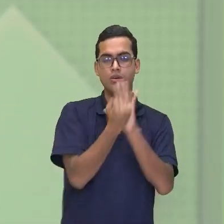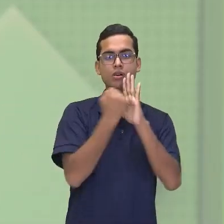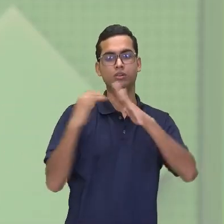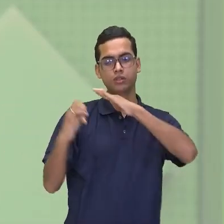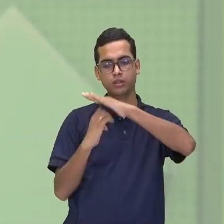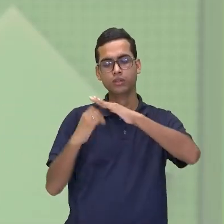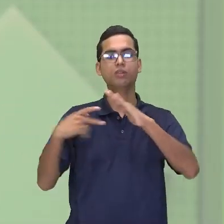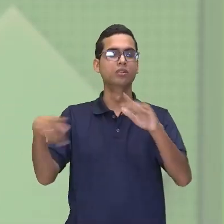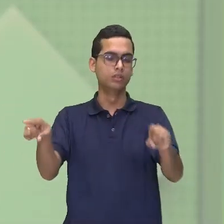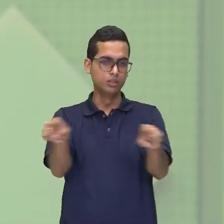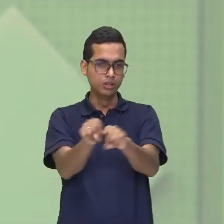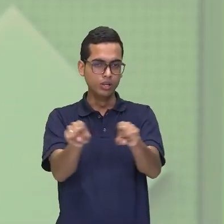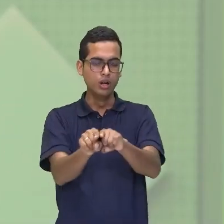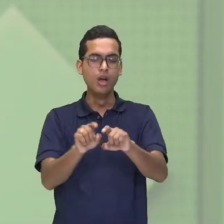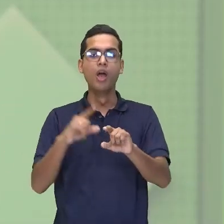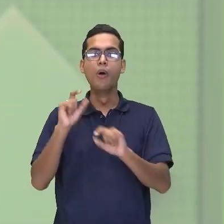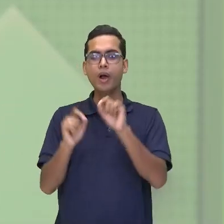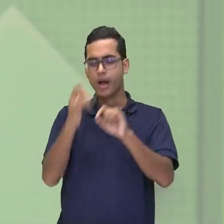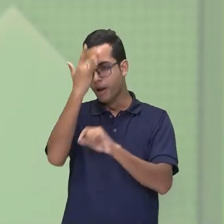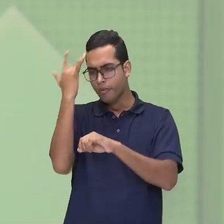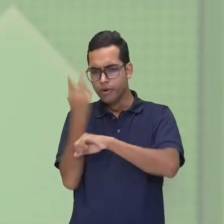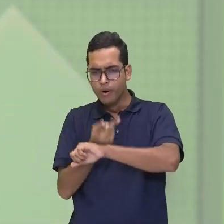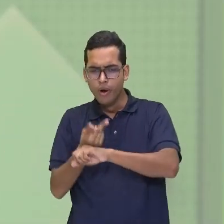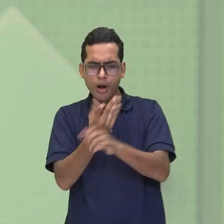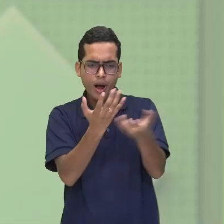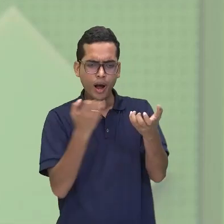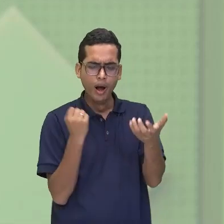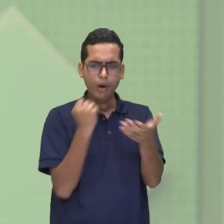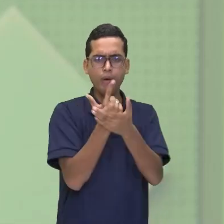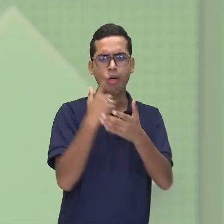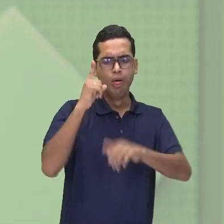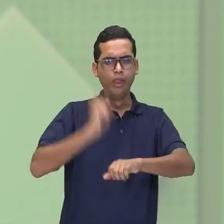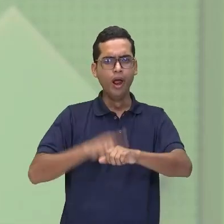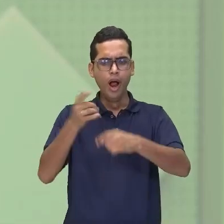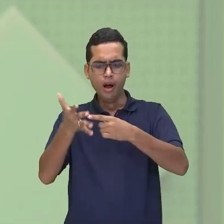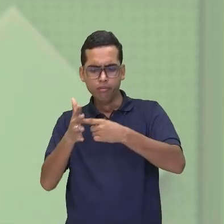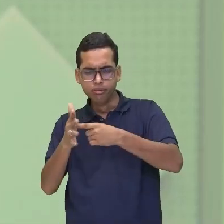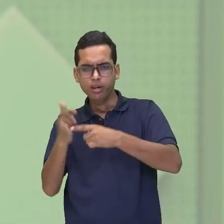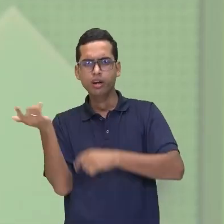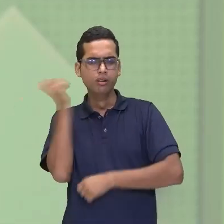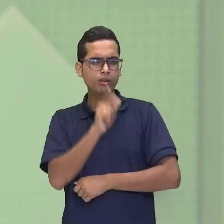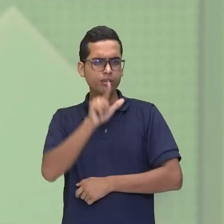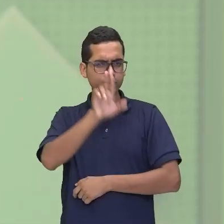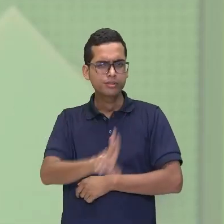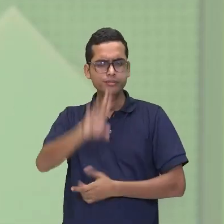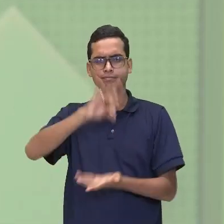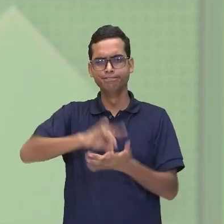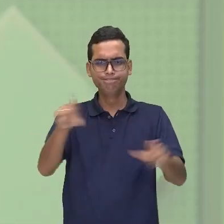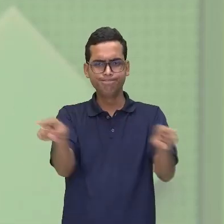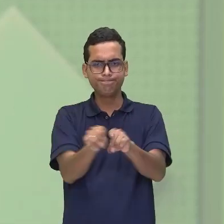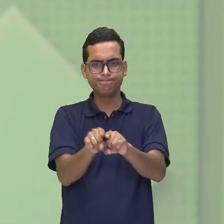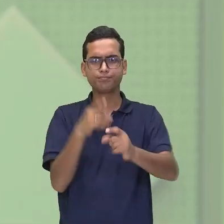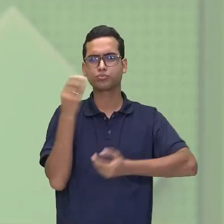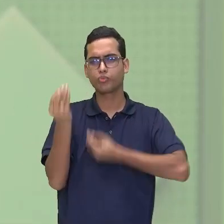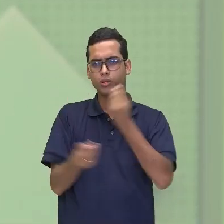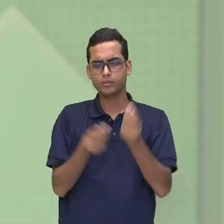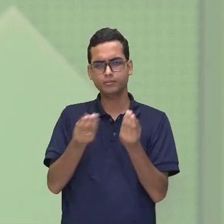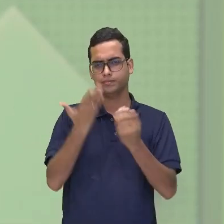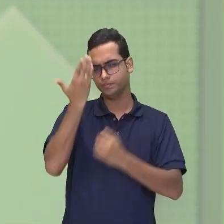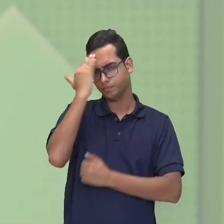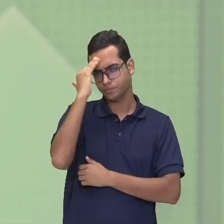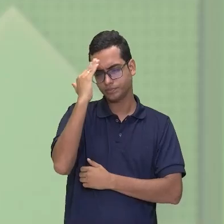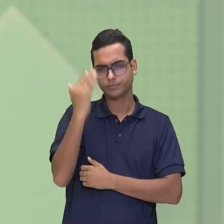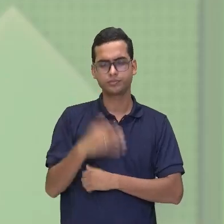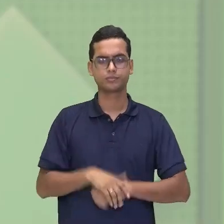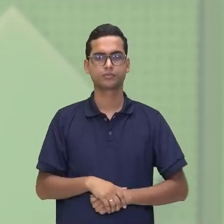também está buscando ali de eficiência nesse motor, né? E para a gente entender melhor como funciona a distribuição do